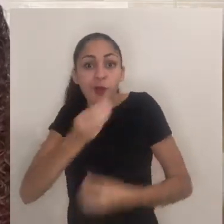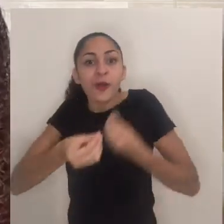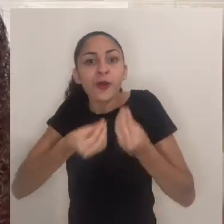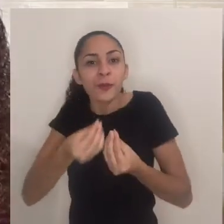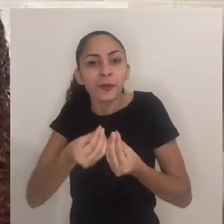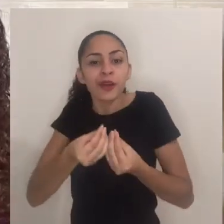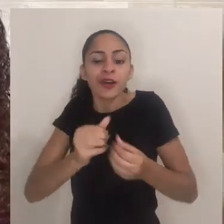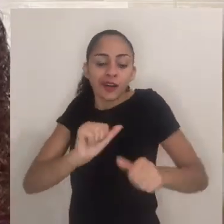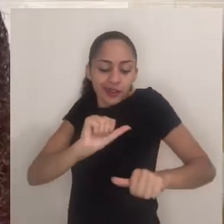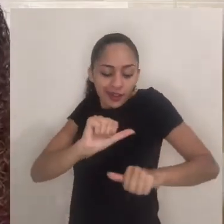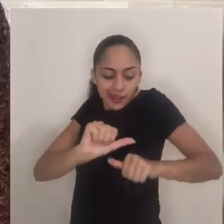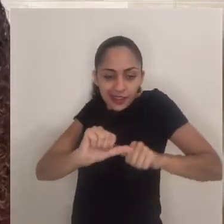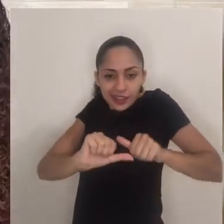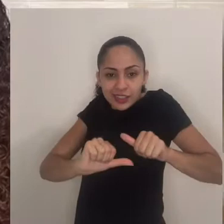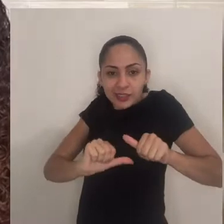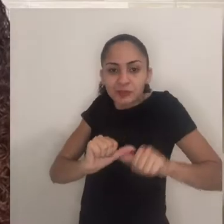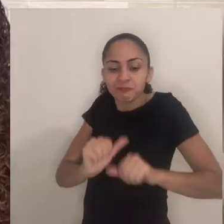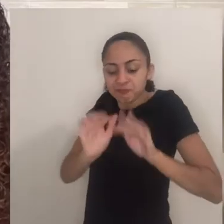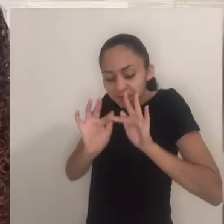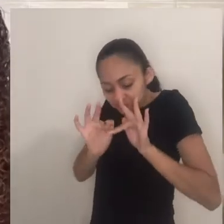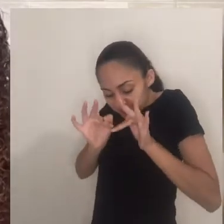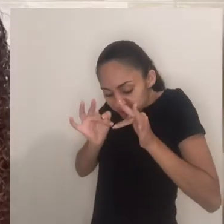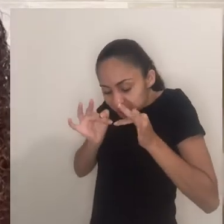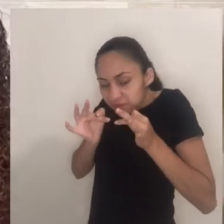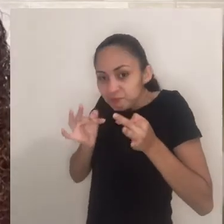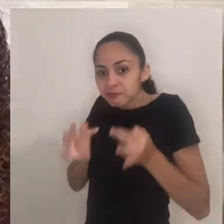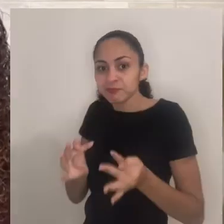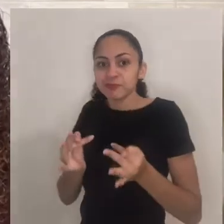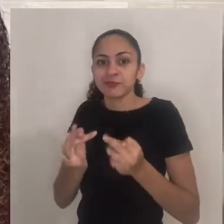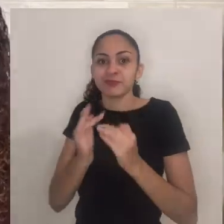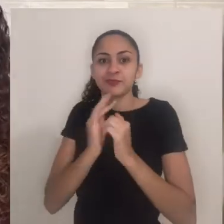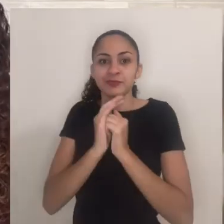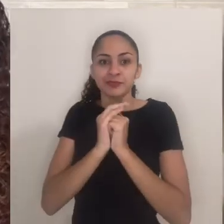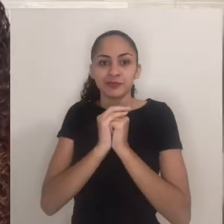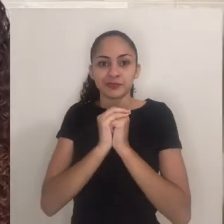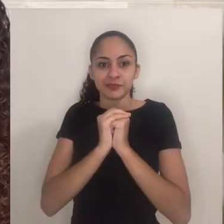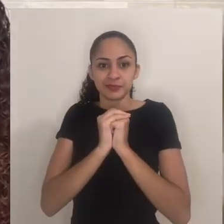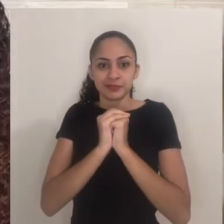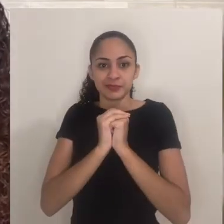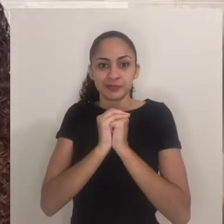coração cada vez mais quebrantado e parecido com Ele.